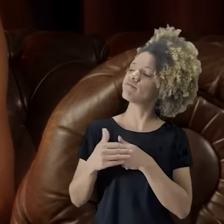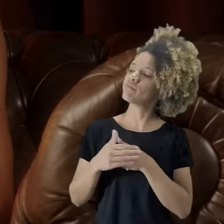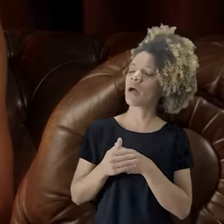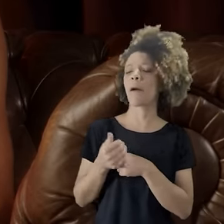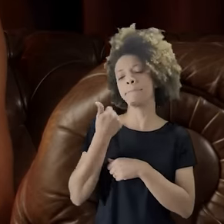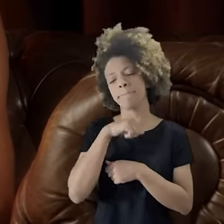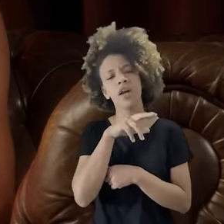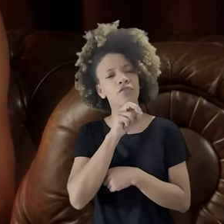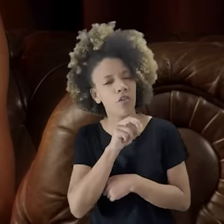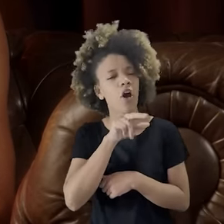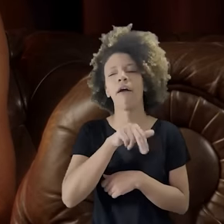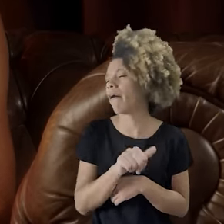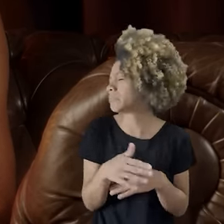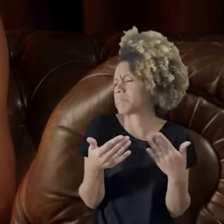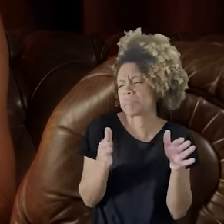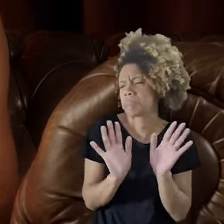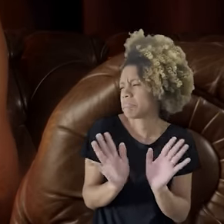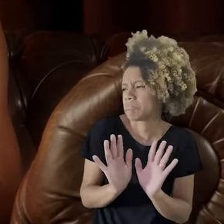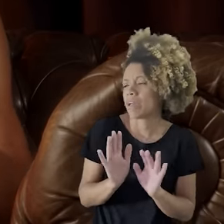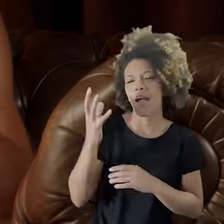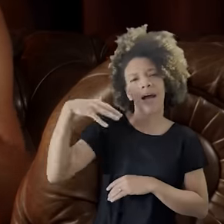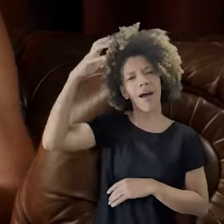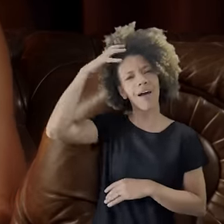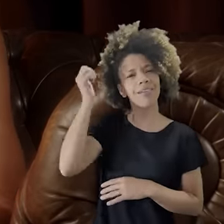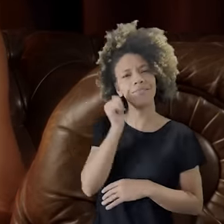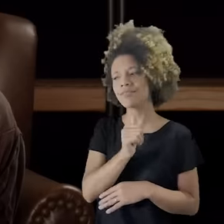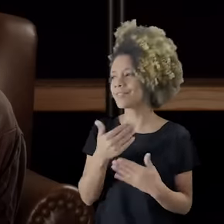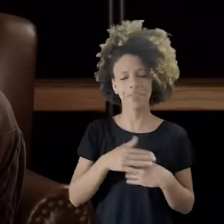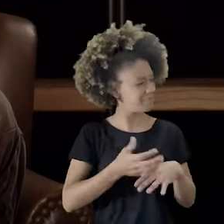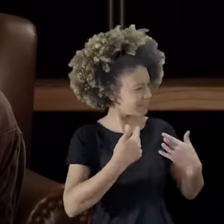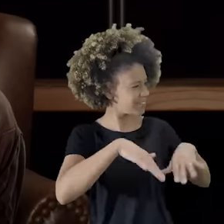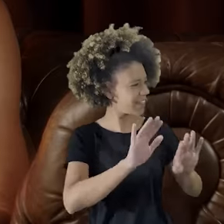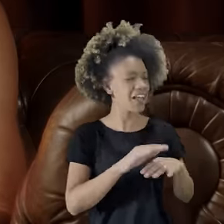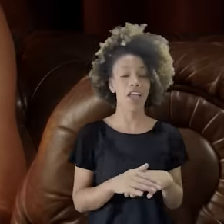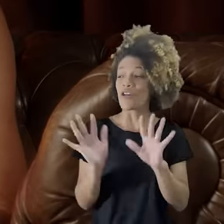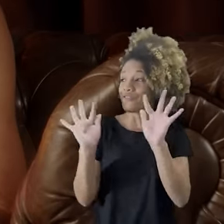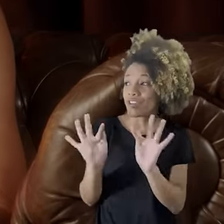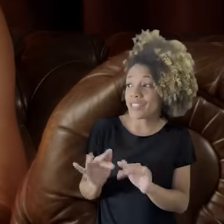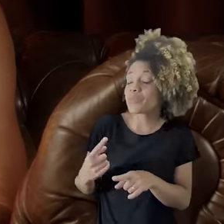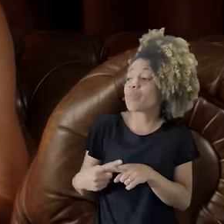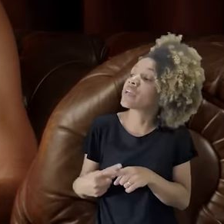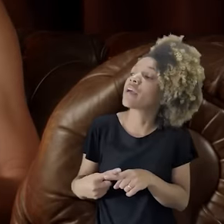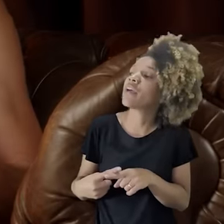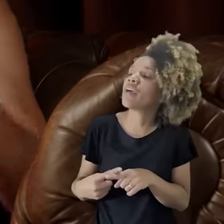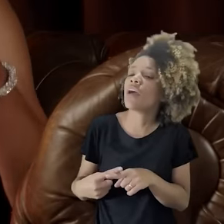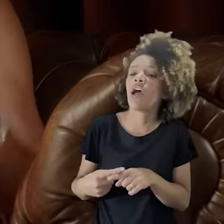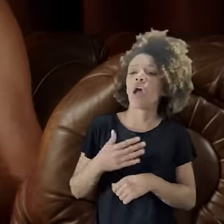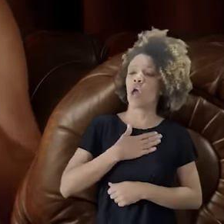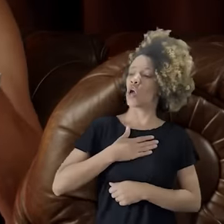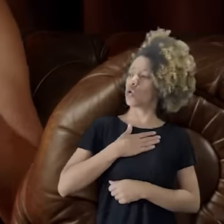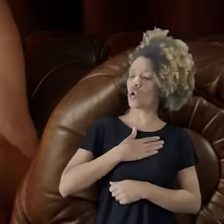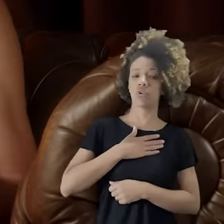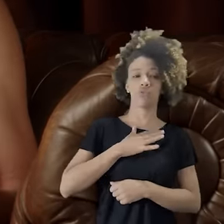me chamo de mãe de vó Ana não sei o que é é a rainha tudo eu fico tão feliz porque porque eu eu